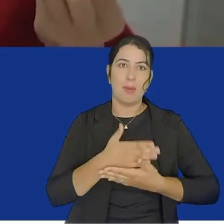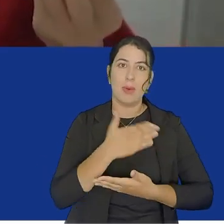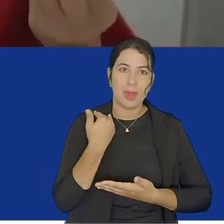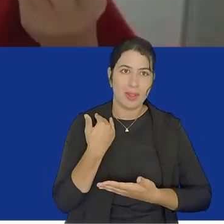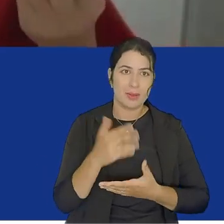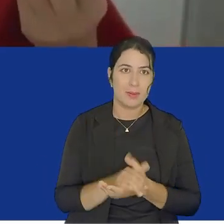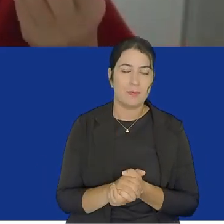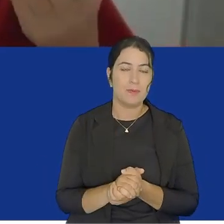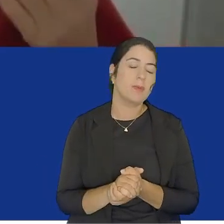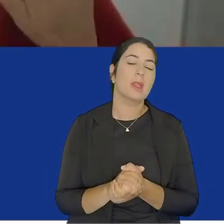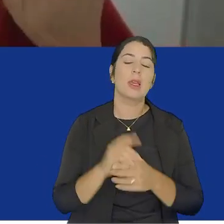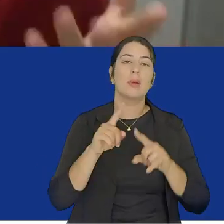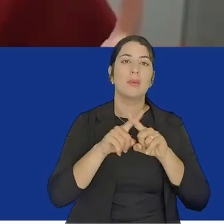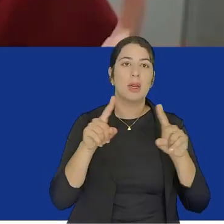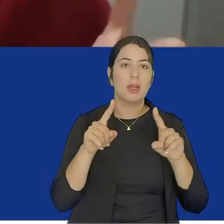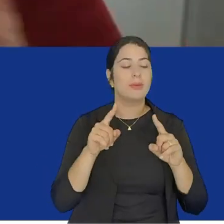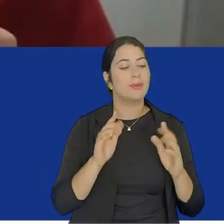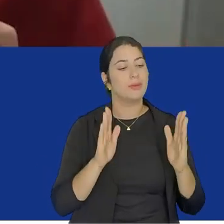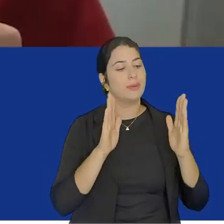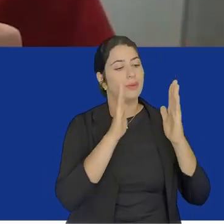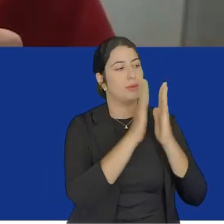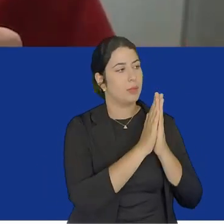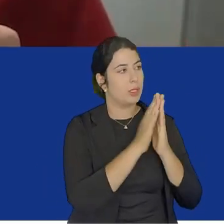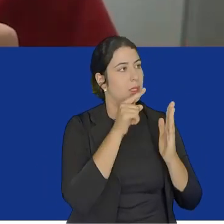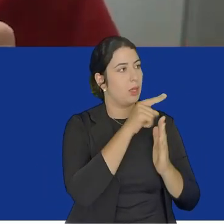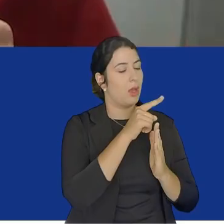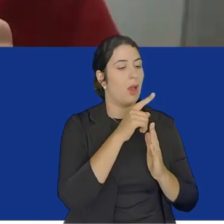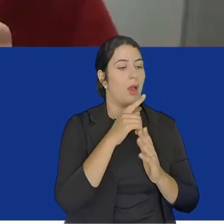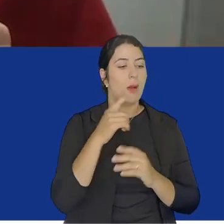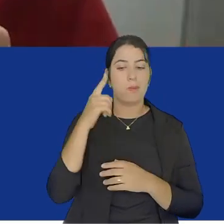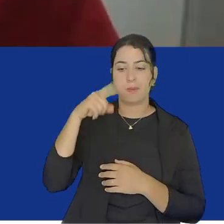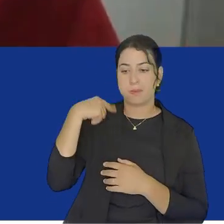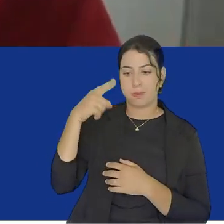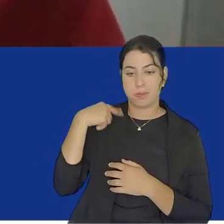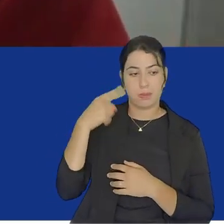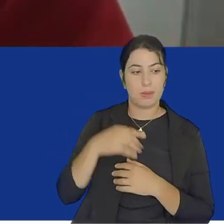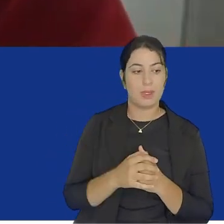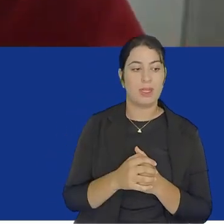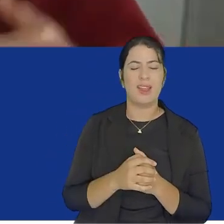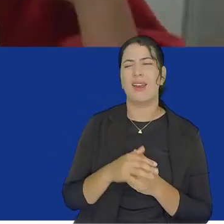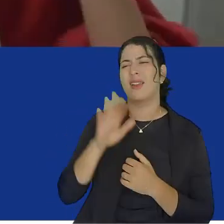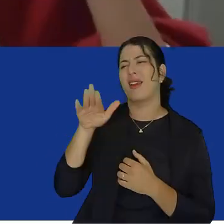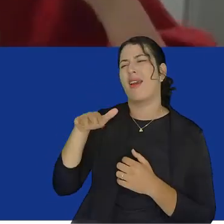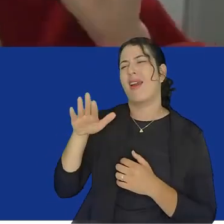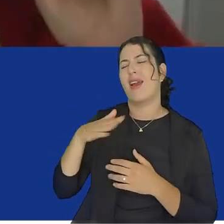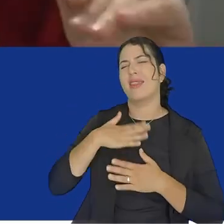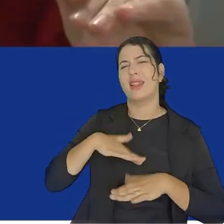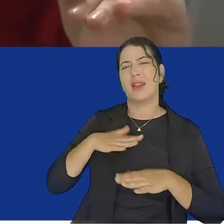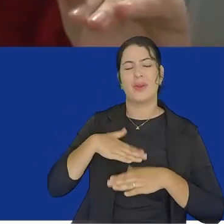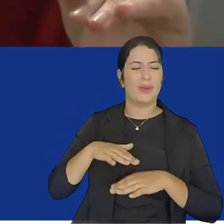meu médico, para o meu advogado, ele disse assim: ah, tranquilo, é